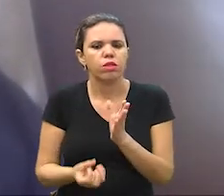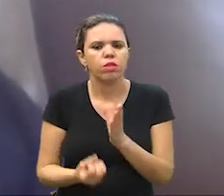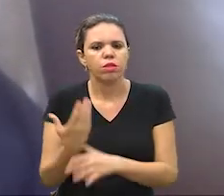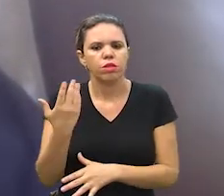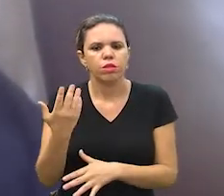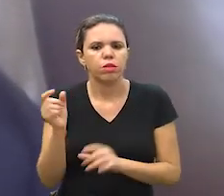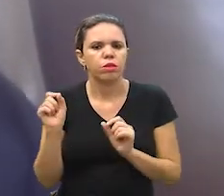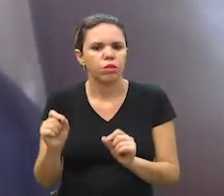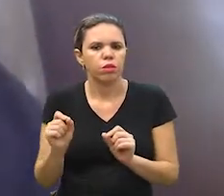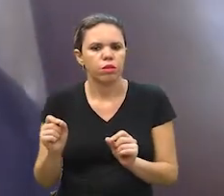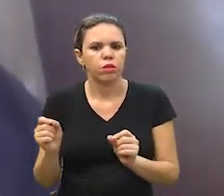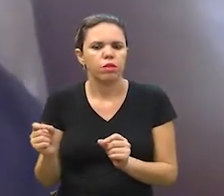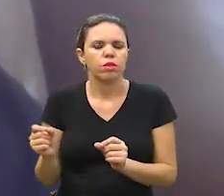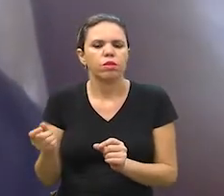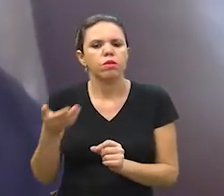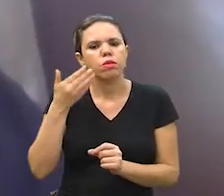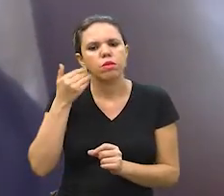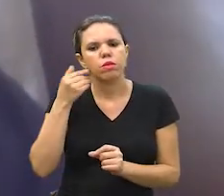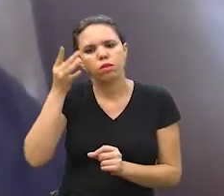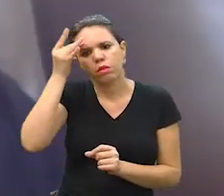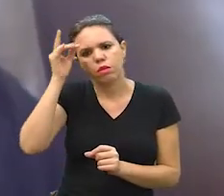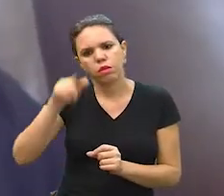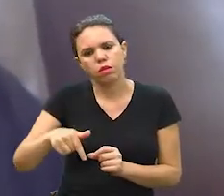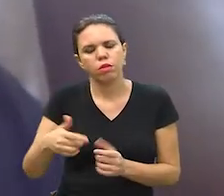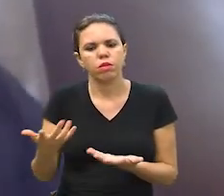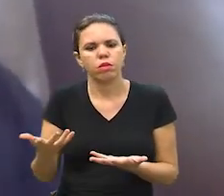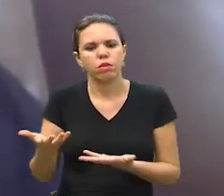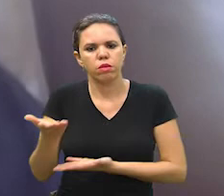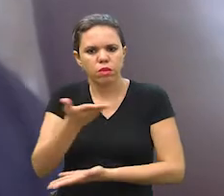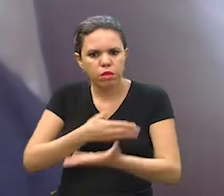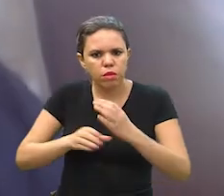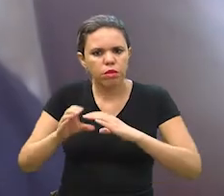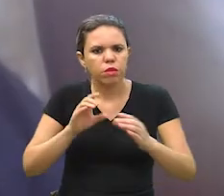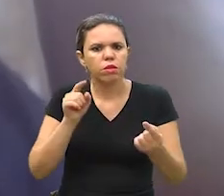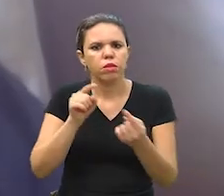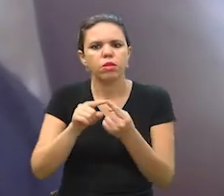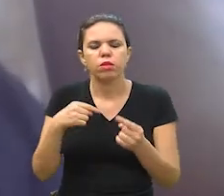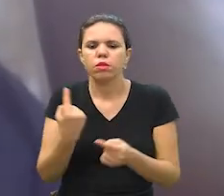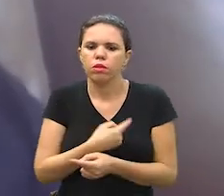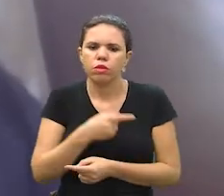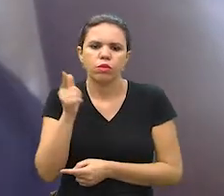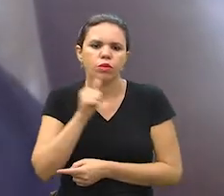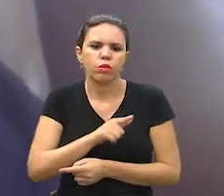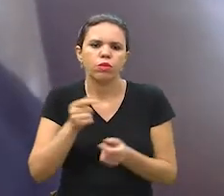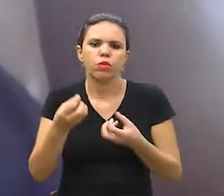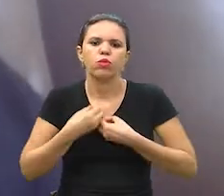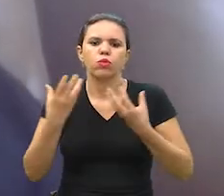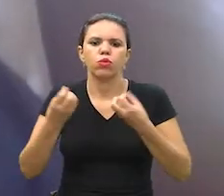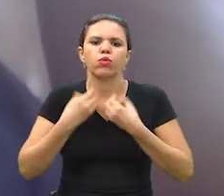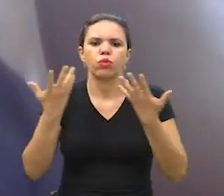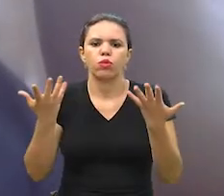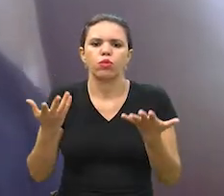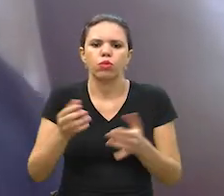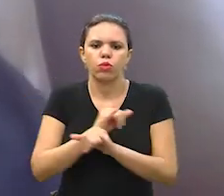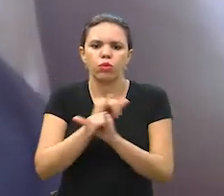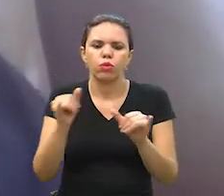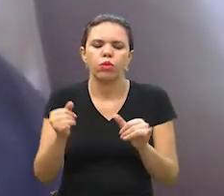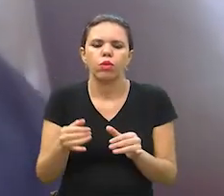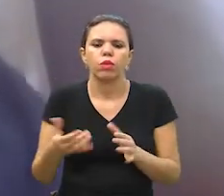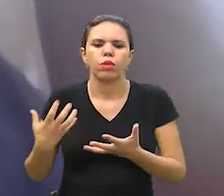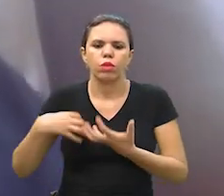que capitaneie um pouco isso, que articule no sentido da gente conseguir expressar melhor